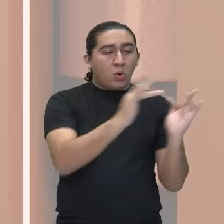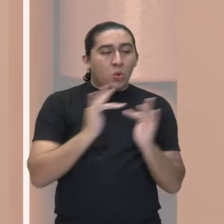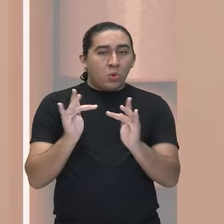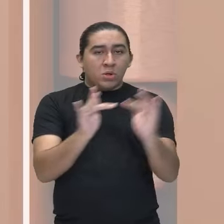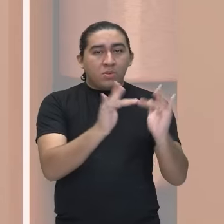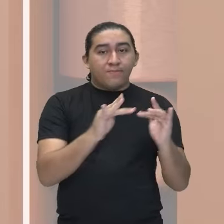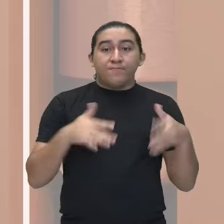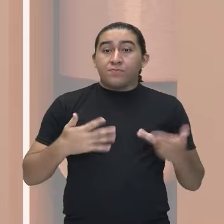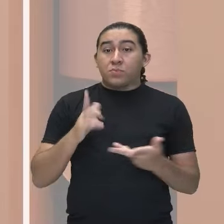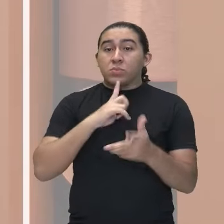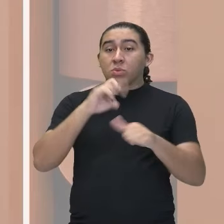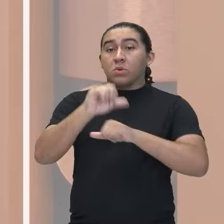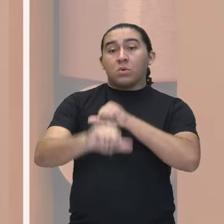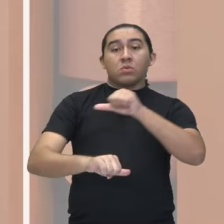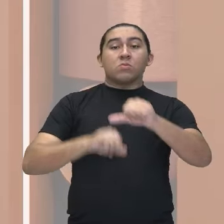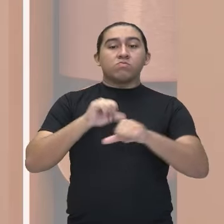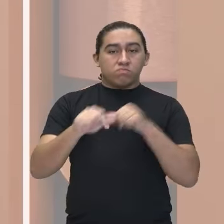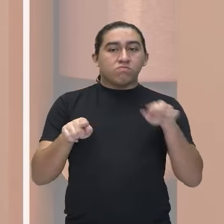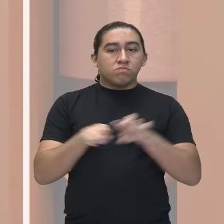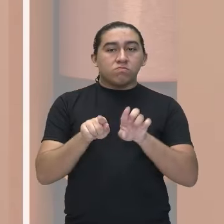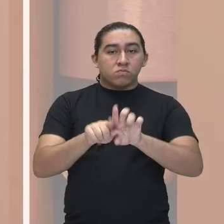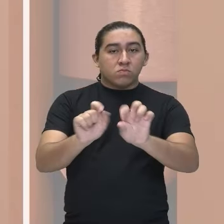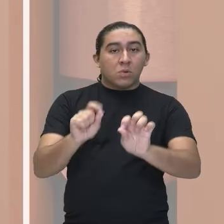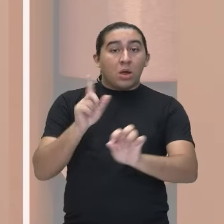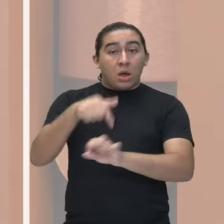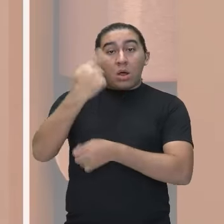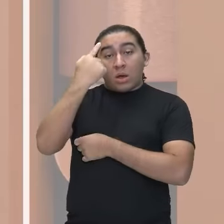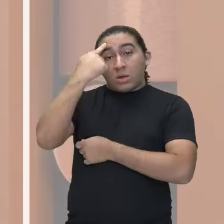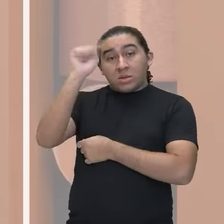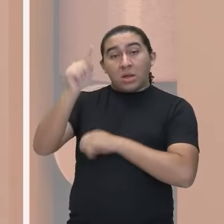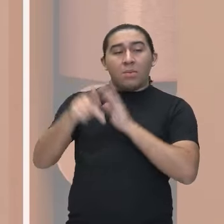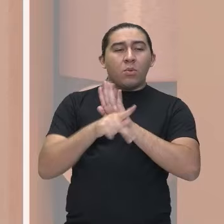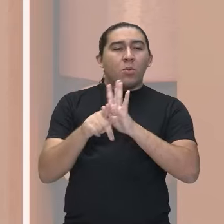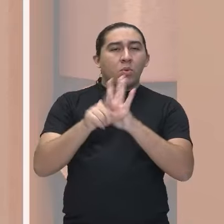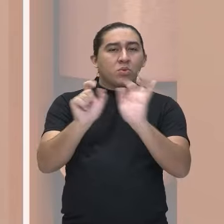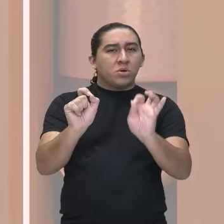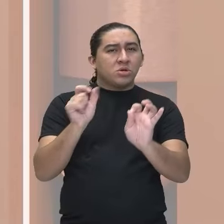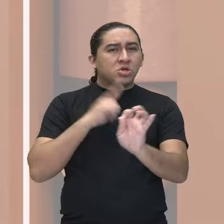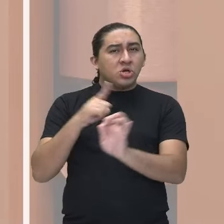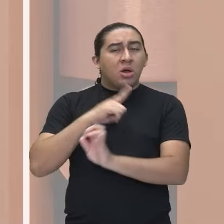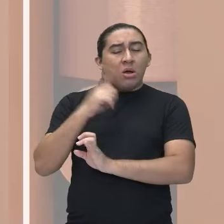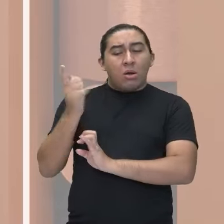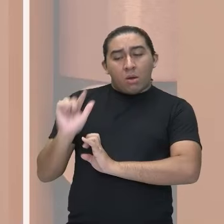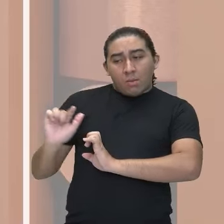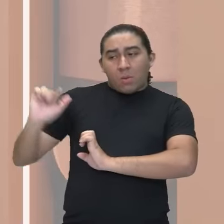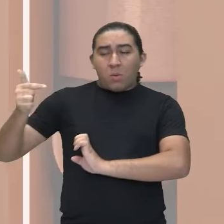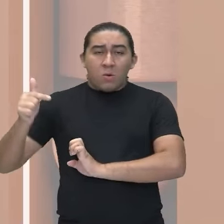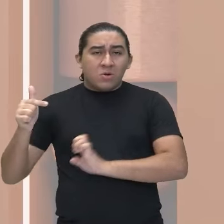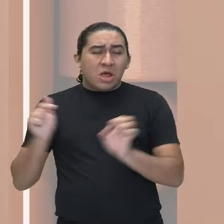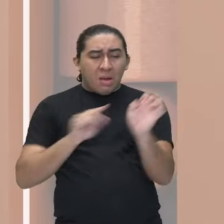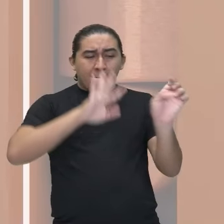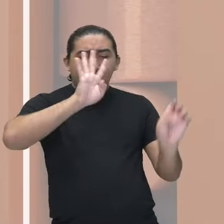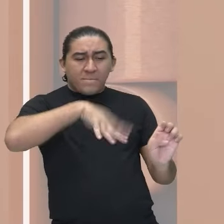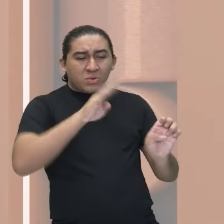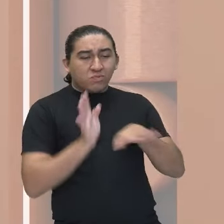Então foi modificando também aquela ideia fantasiosa, tá? Então já não dava mais